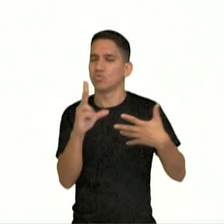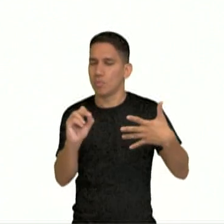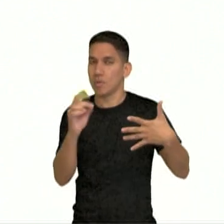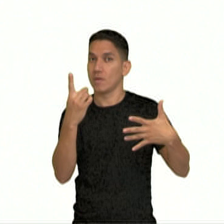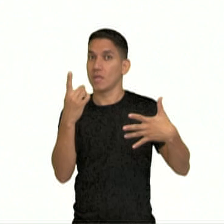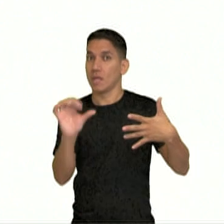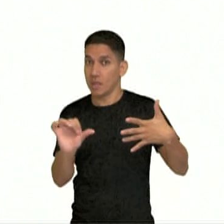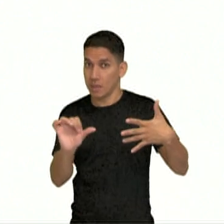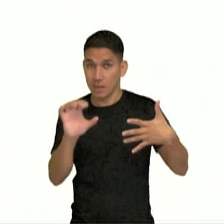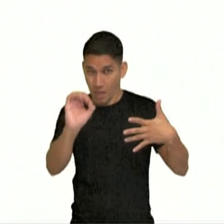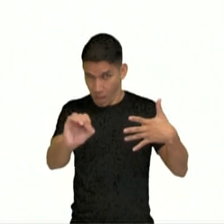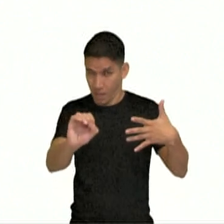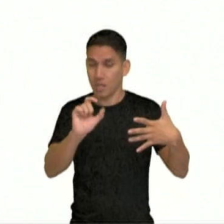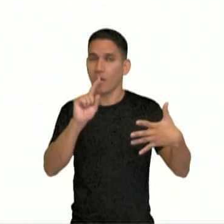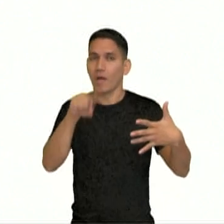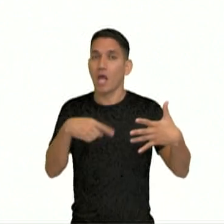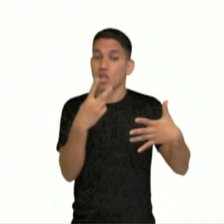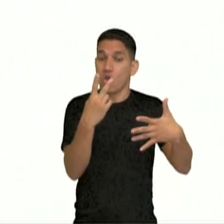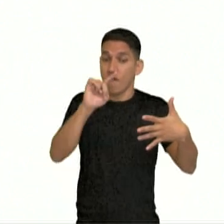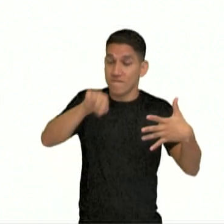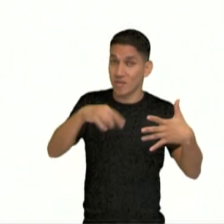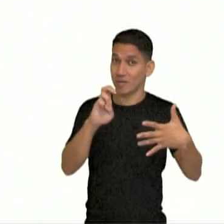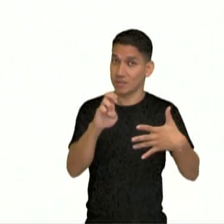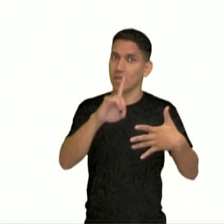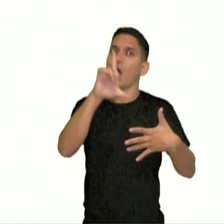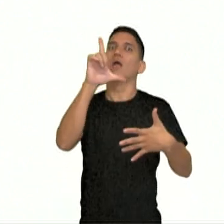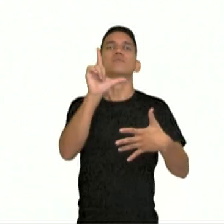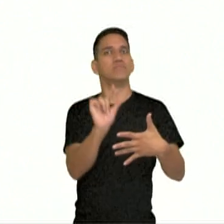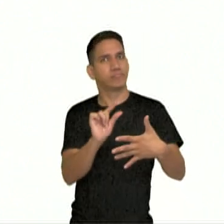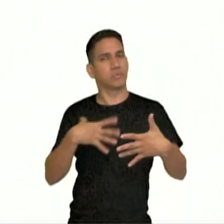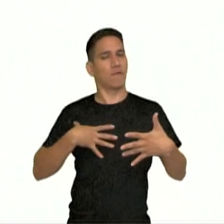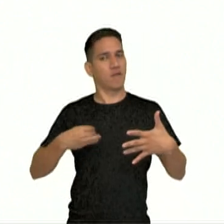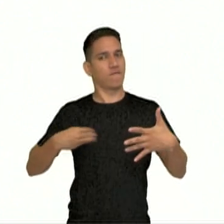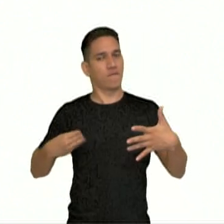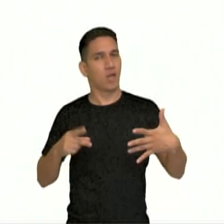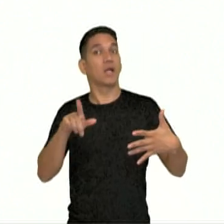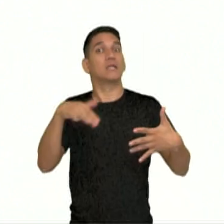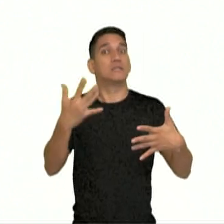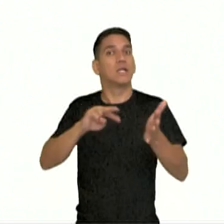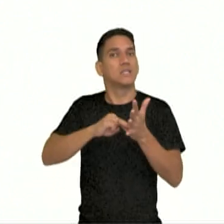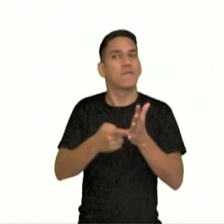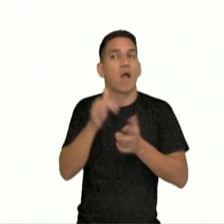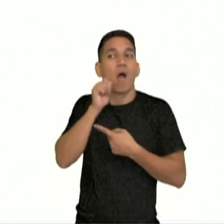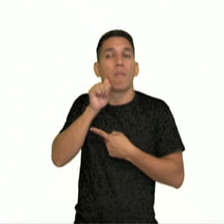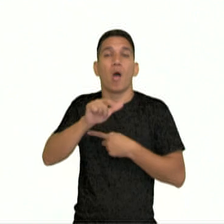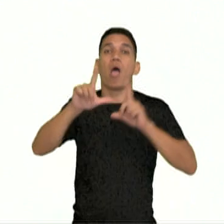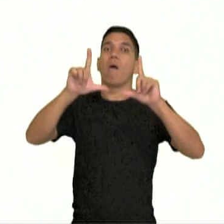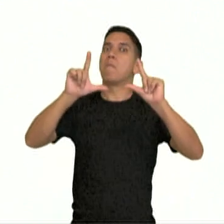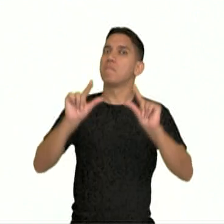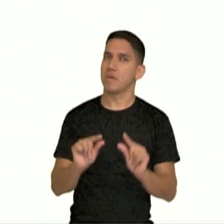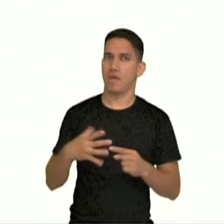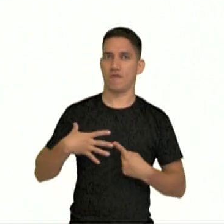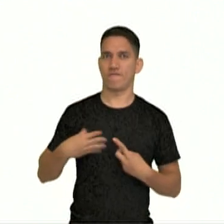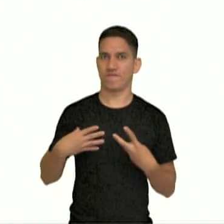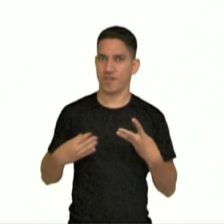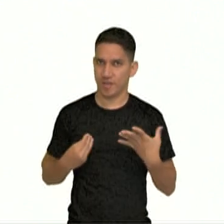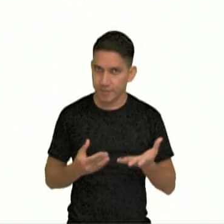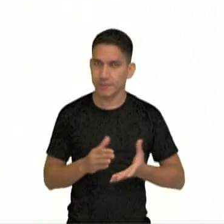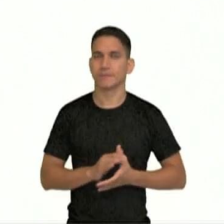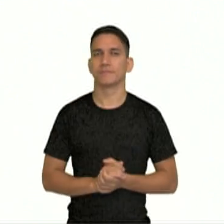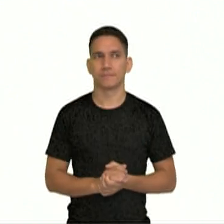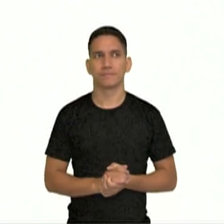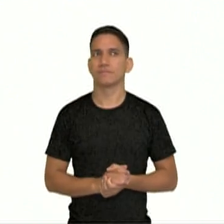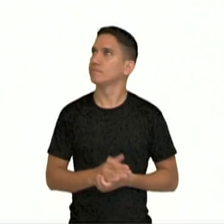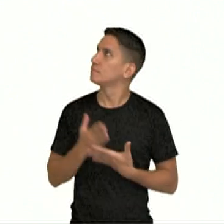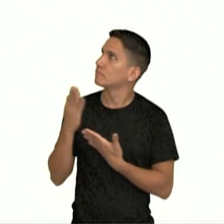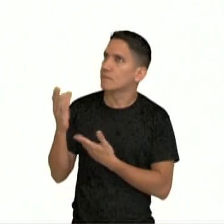mulher. Então, uma tendência de queda aqui na taxa de fecundidade, ou seja, as mulheres estão tendo cada vez menos filhos, né?